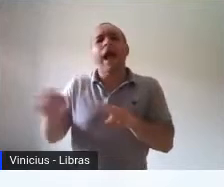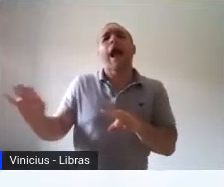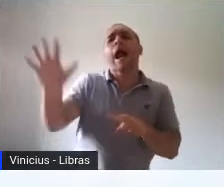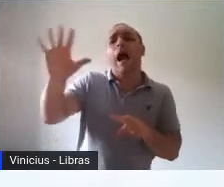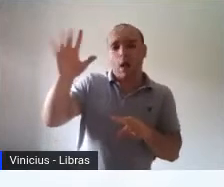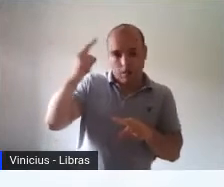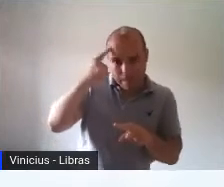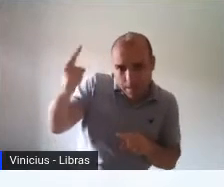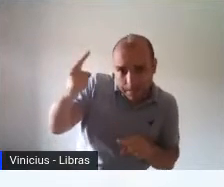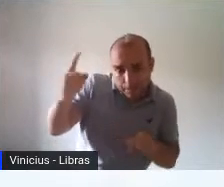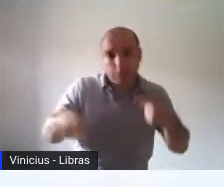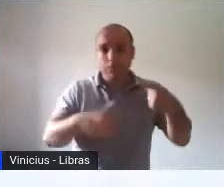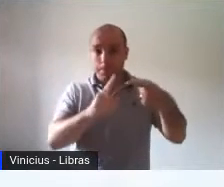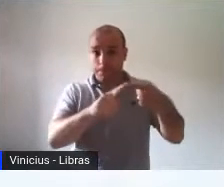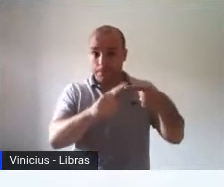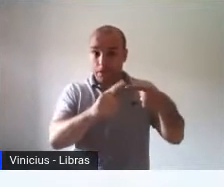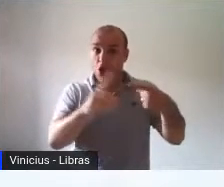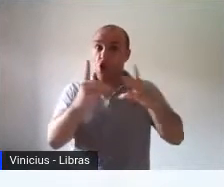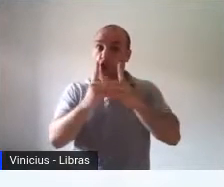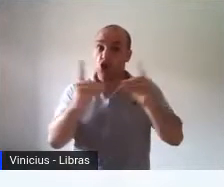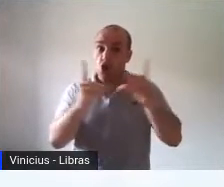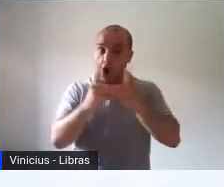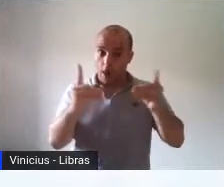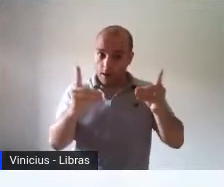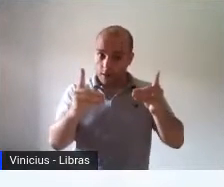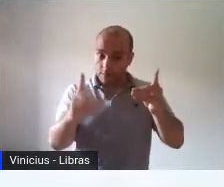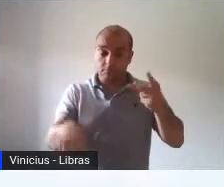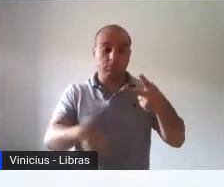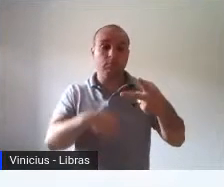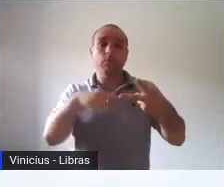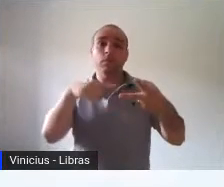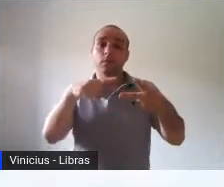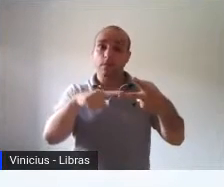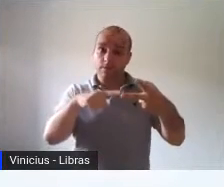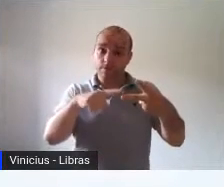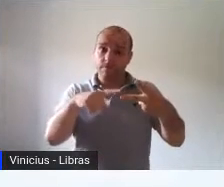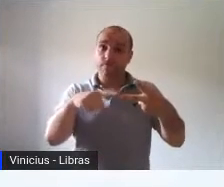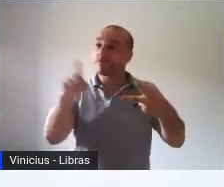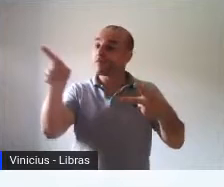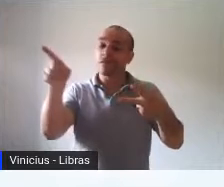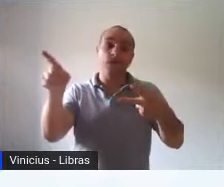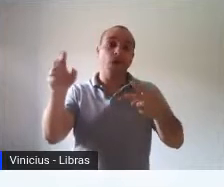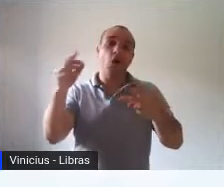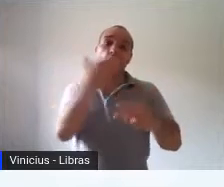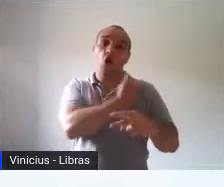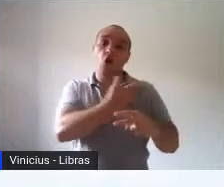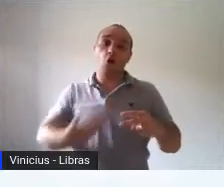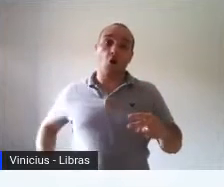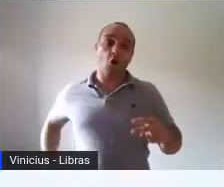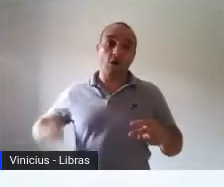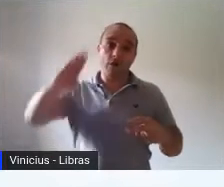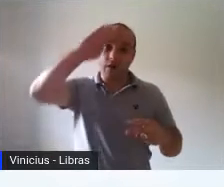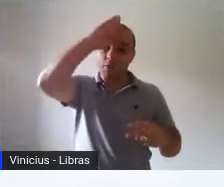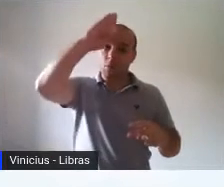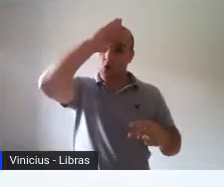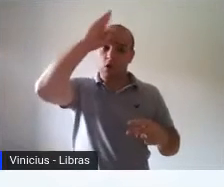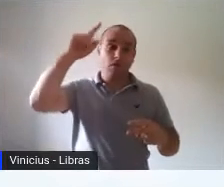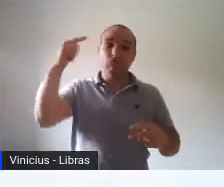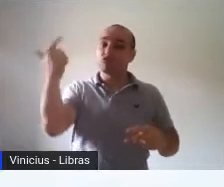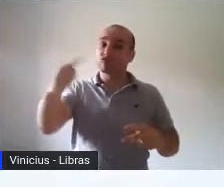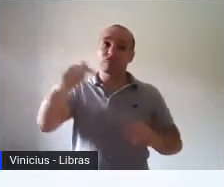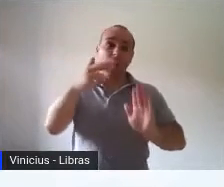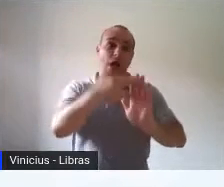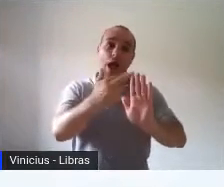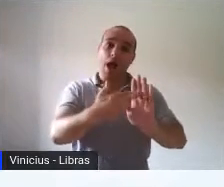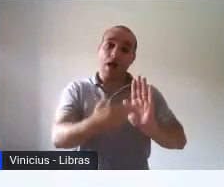preços e aumenta as exportações, e a ausência de política pública do governo federal, né? E, infelizmente, não sei se vocês